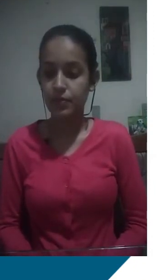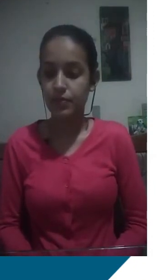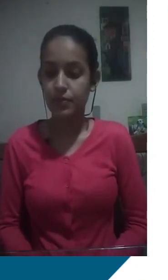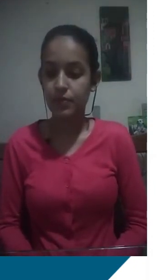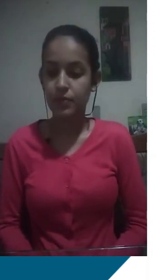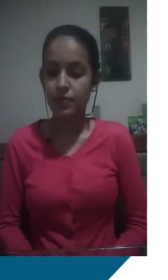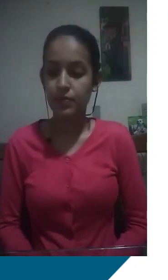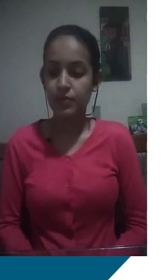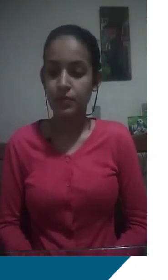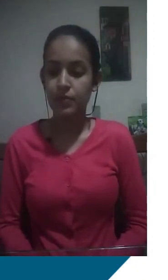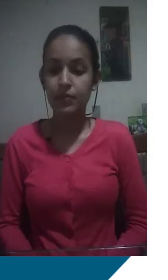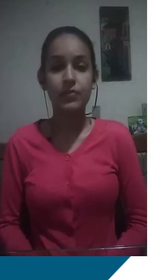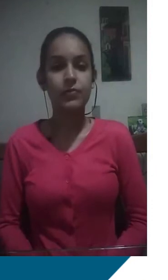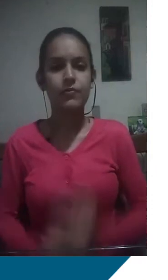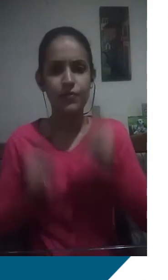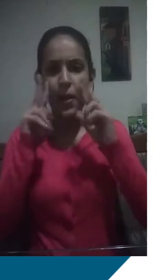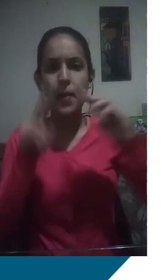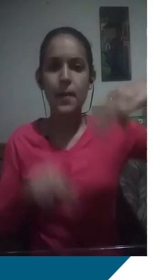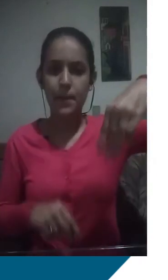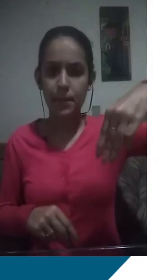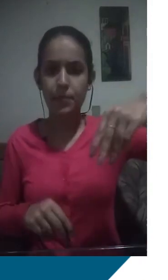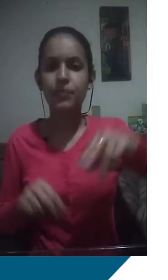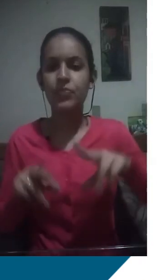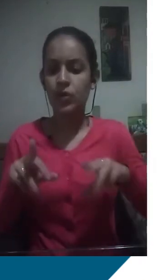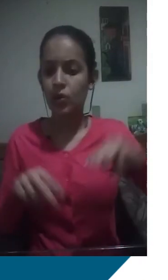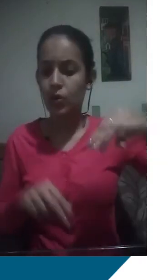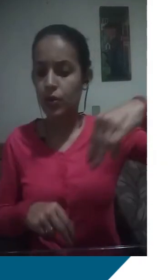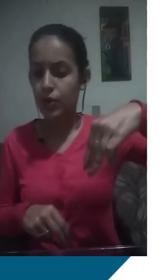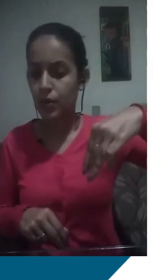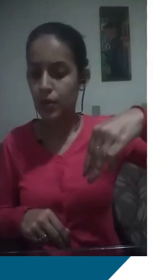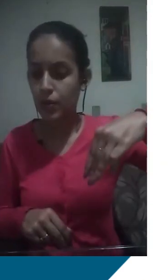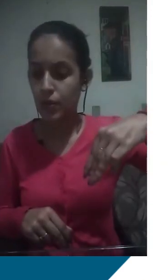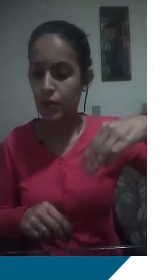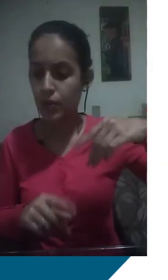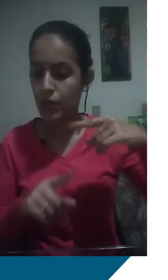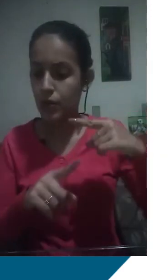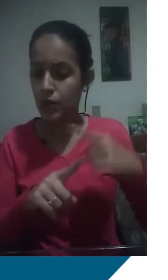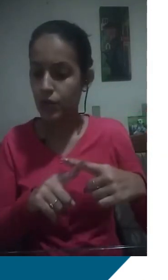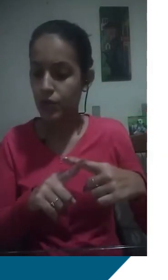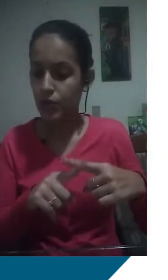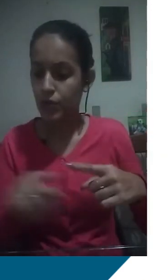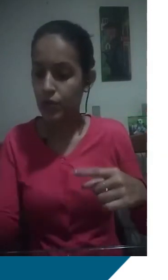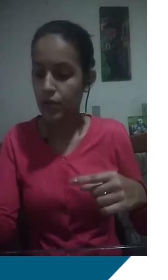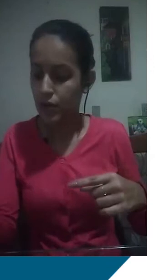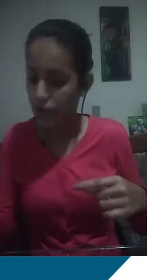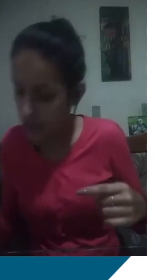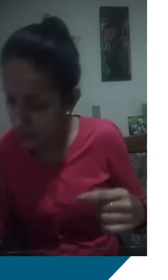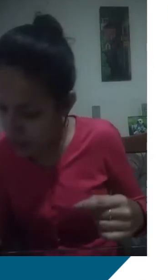metro vezes a unidade do alfa vezes graus Celsius. Né? Isso aqui é só para a gente estudar a unidade.